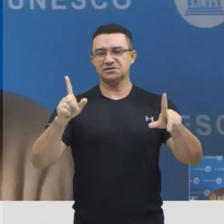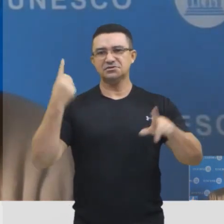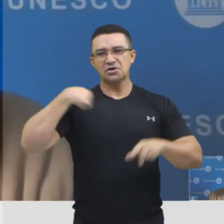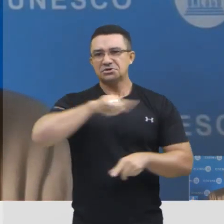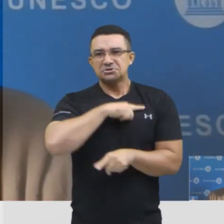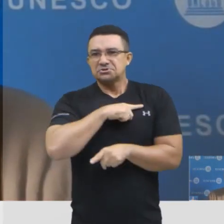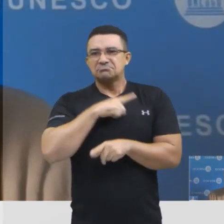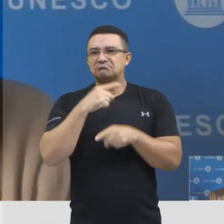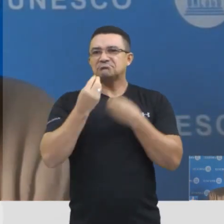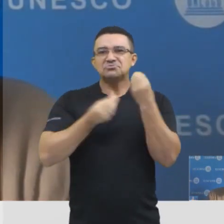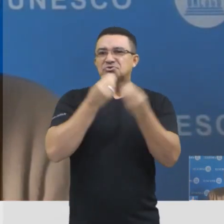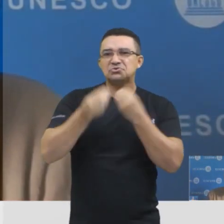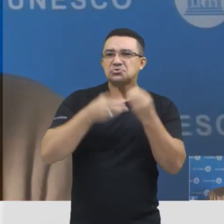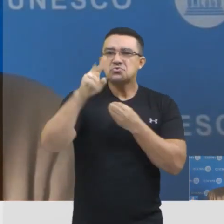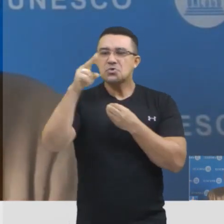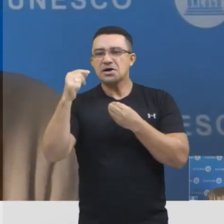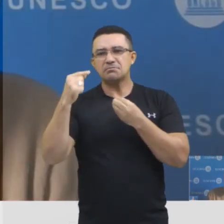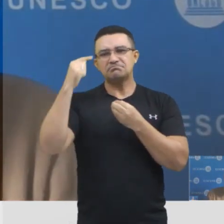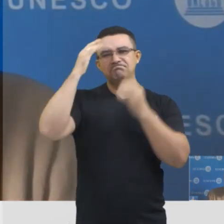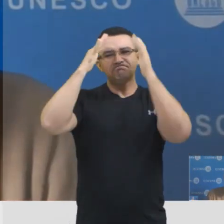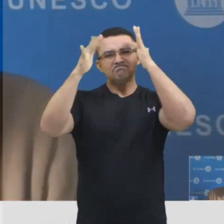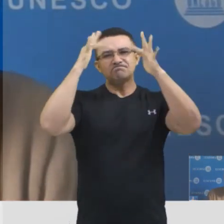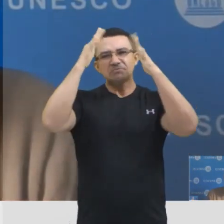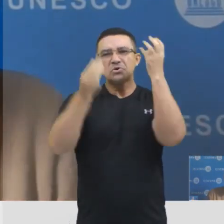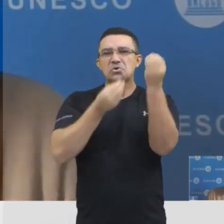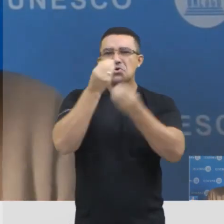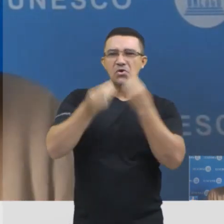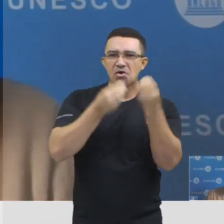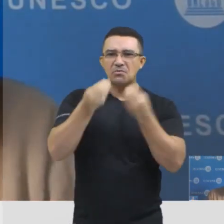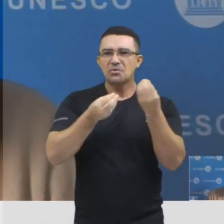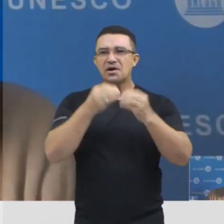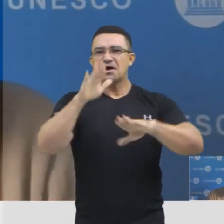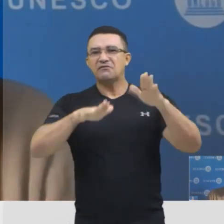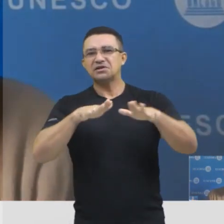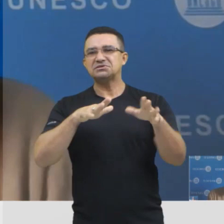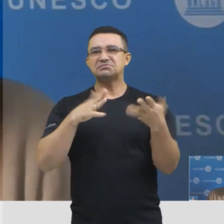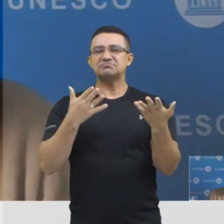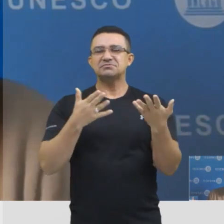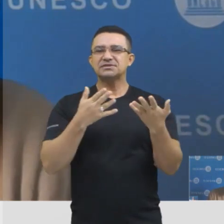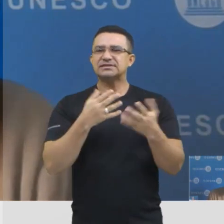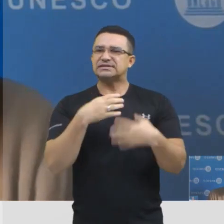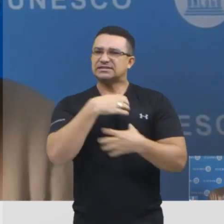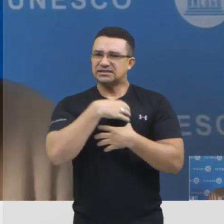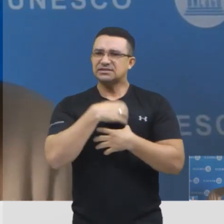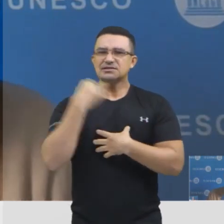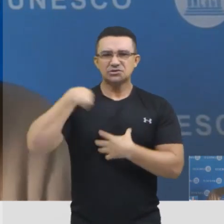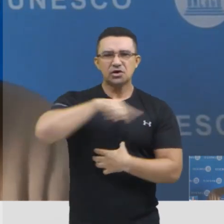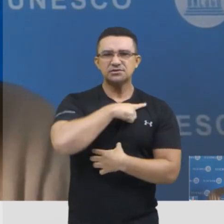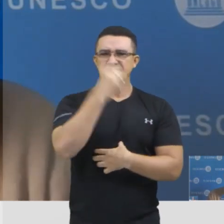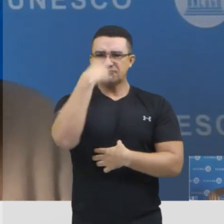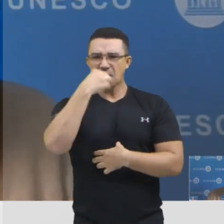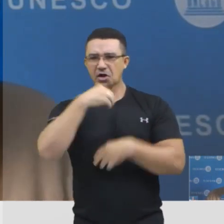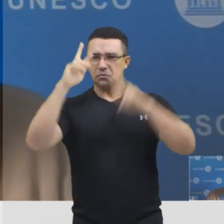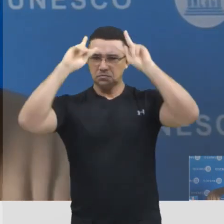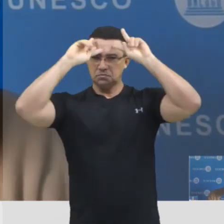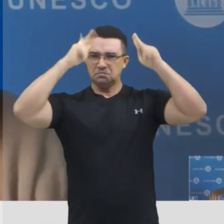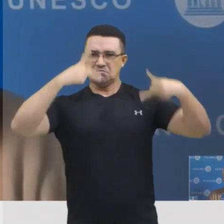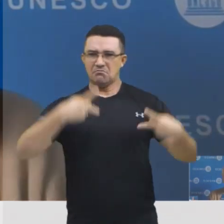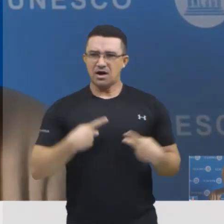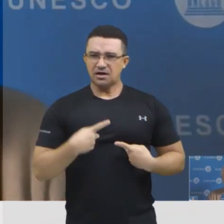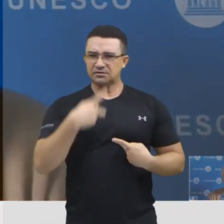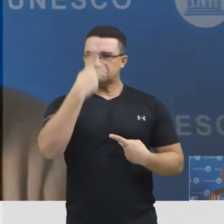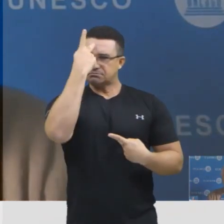que acontecesse, onde de repente nos deparamos com a nossa fragilidade, a fragilidade enquanto seres humanos, enquanto